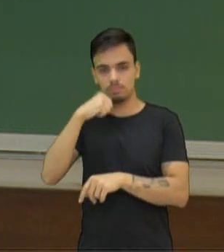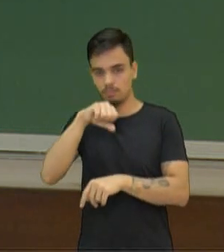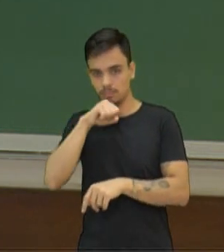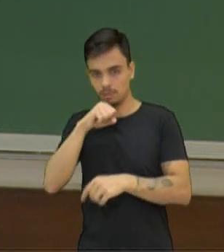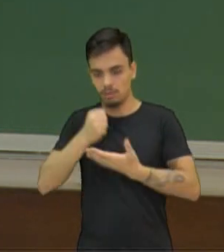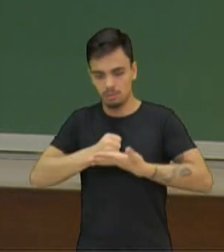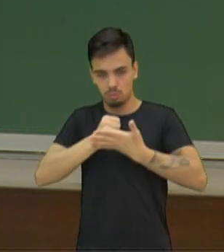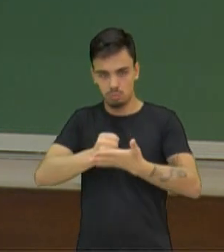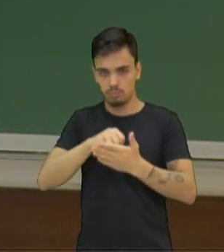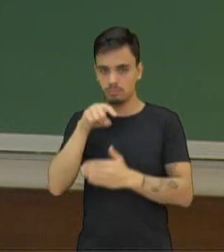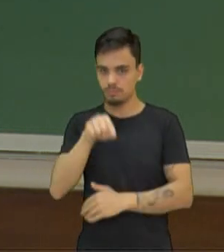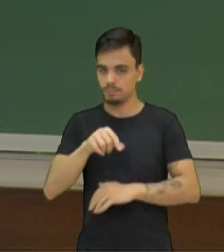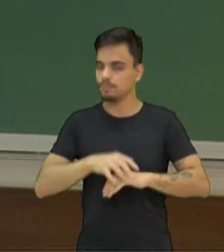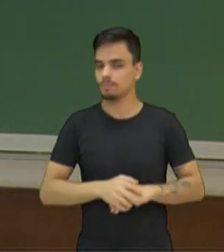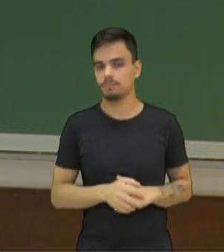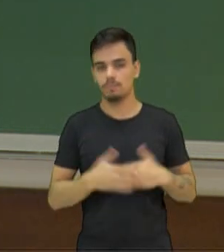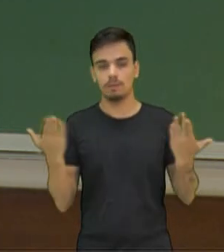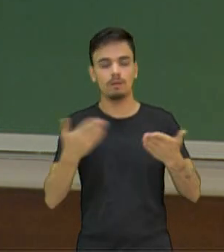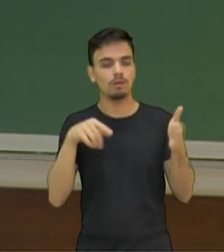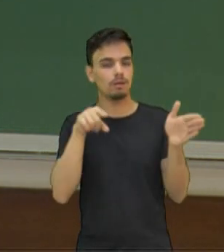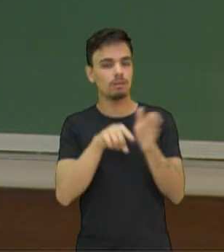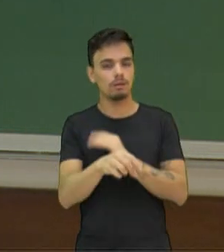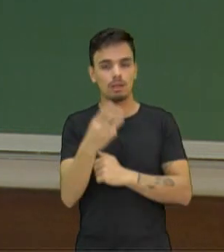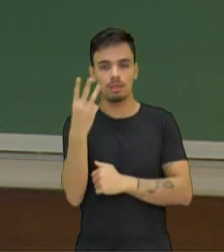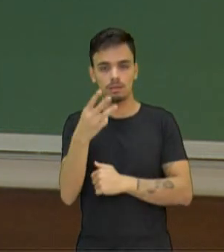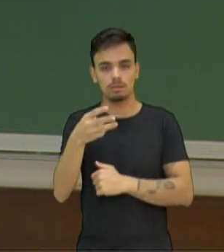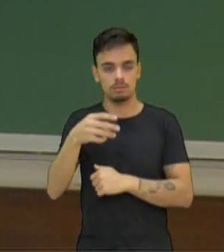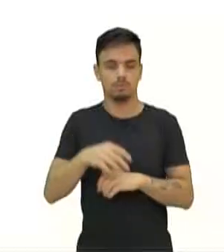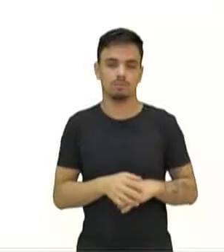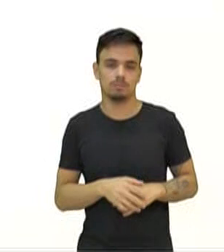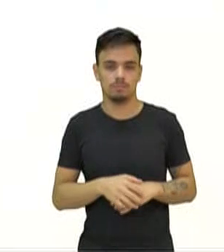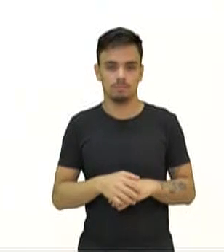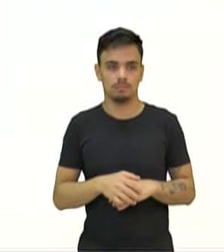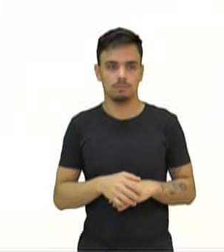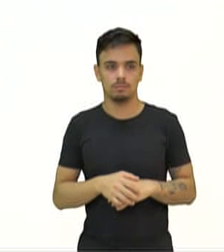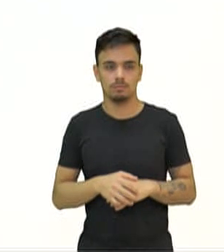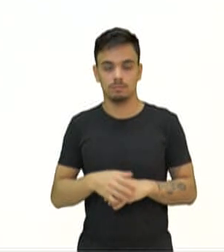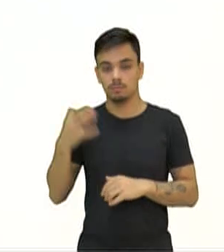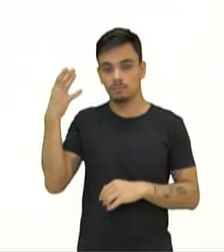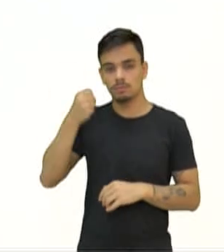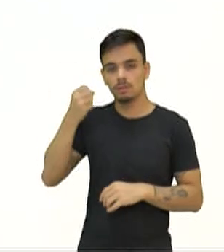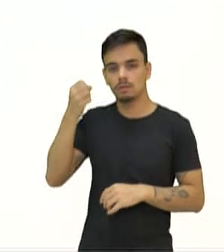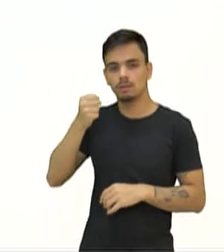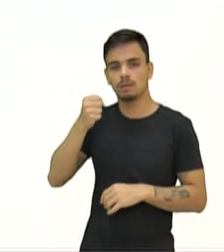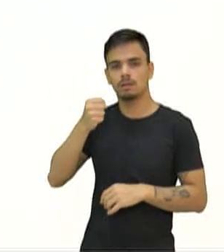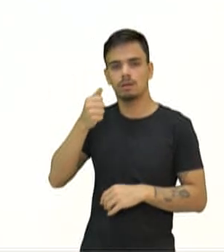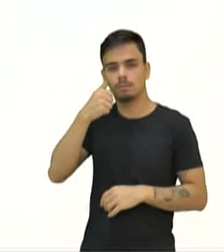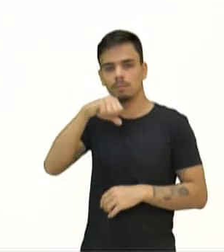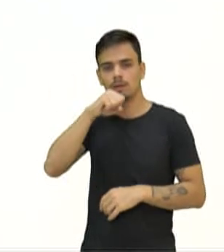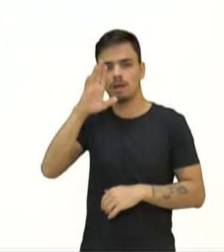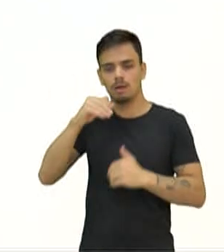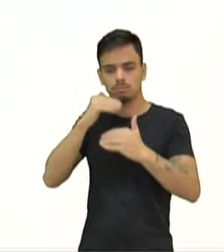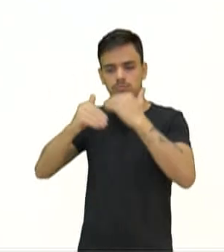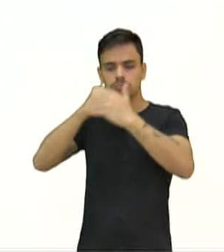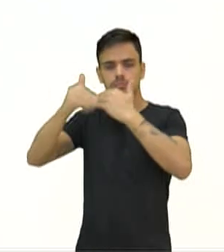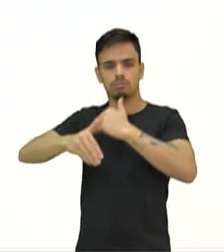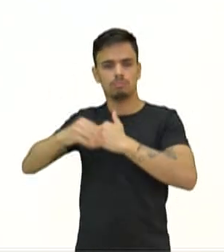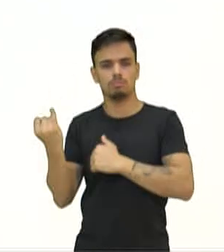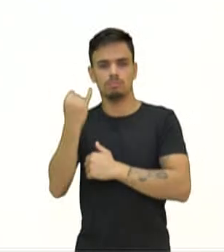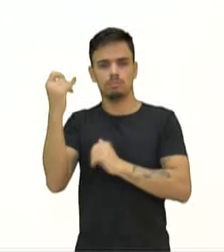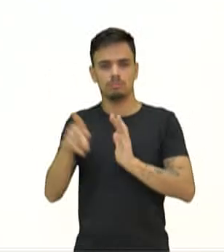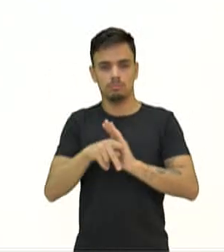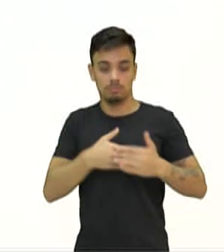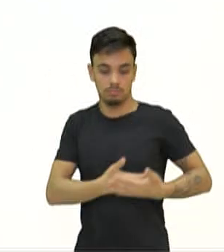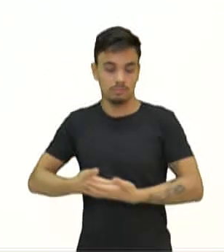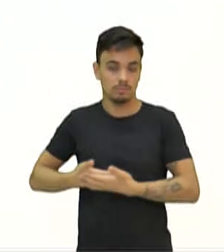aí. Vamos ao terceiro quiz. O aleitamento materno é um dos processos mais importantes para o desenvolvimento do